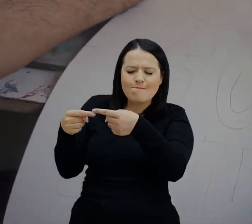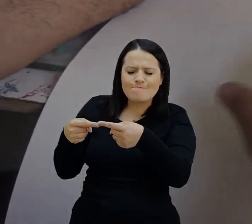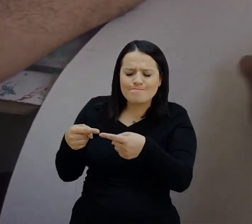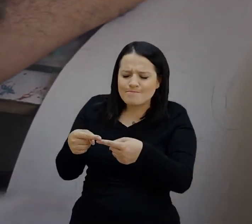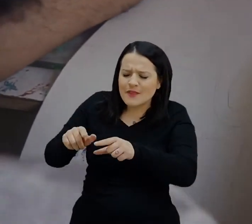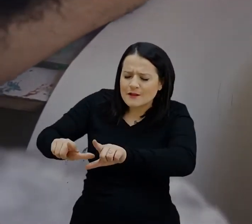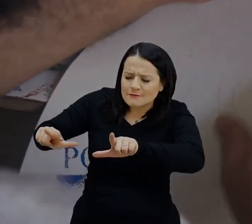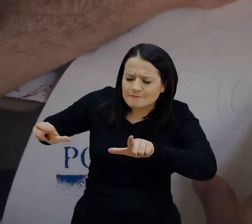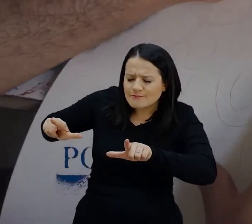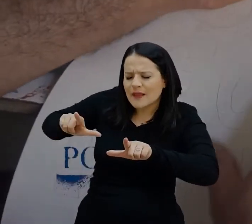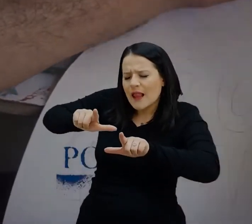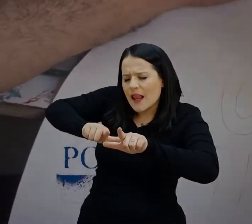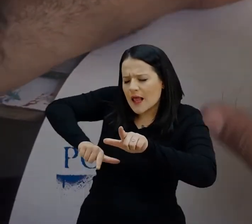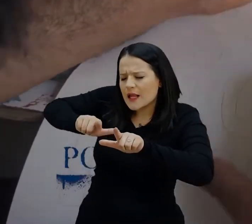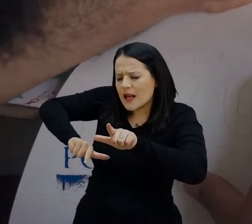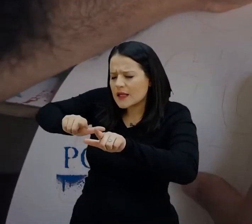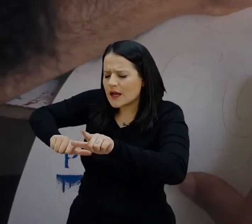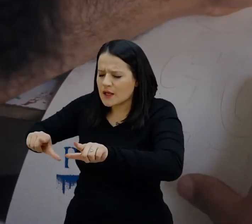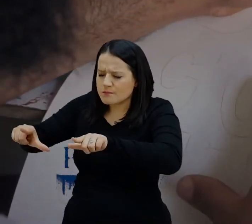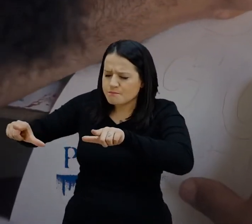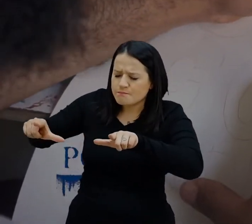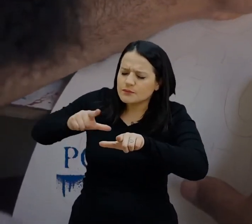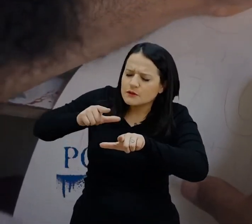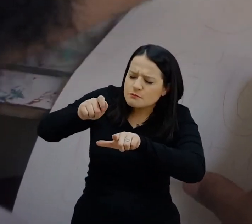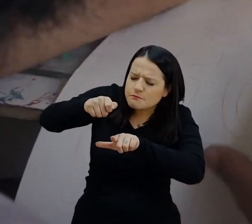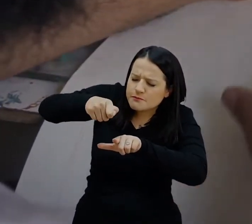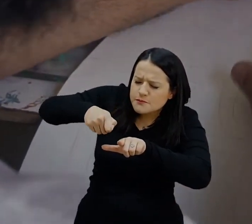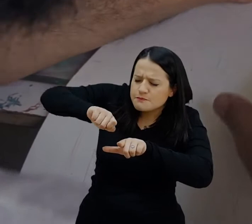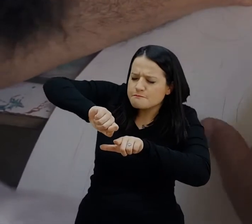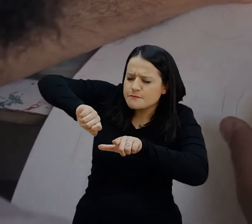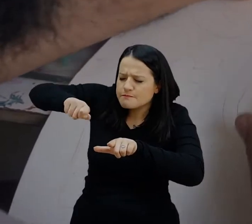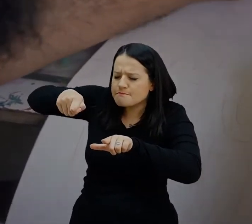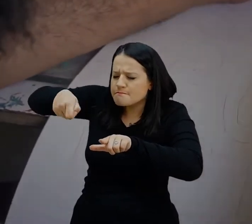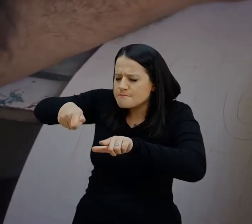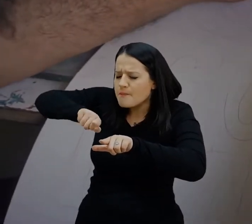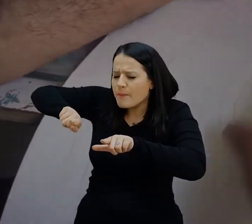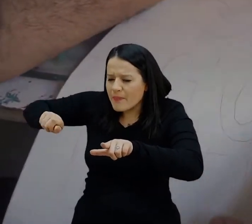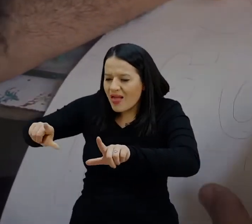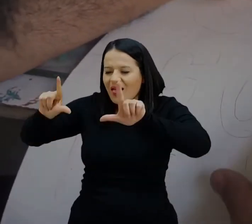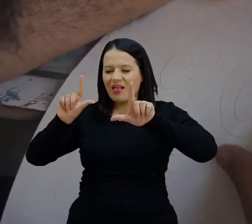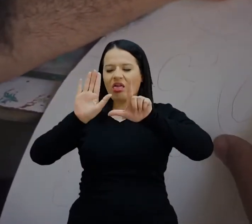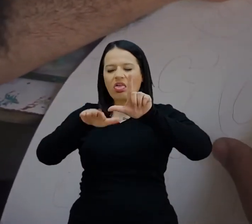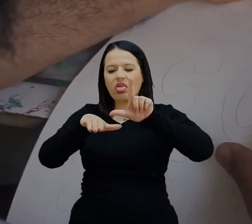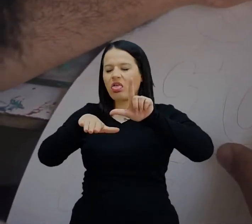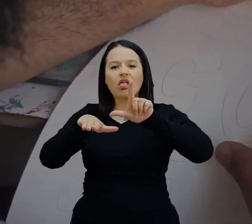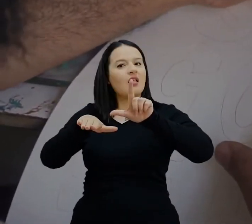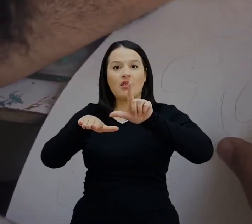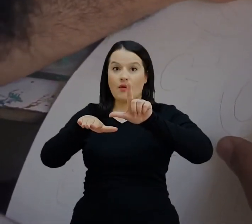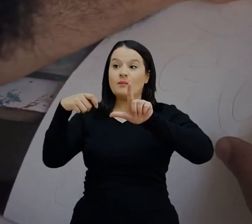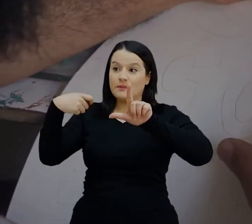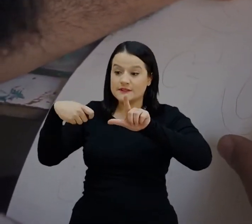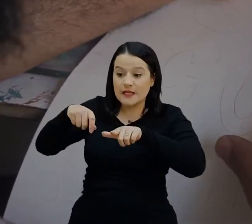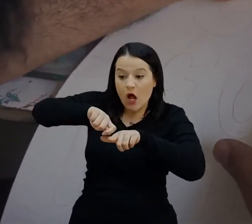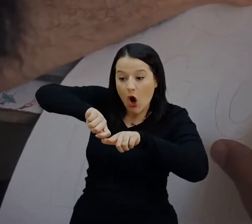A ponte é o que liga umas partes no stencil que estão no meio da letra ou no meio do desenho. E que na hora